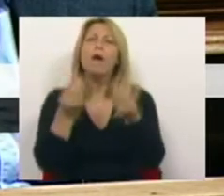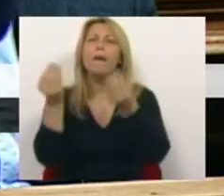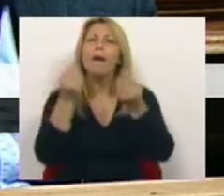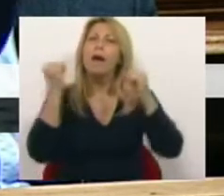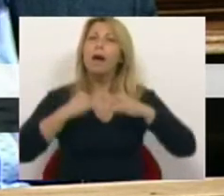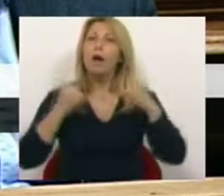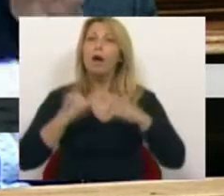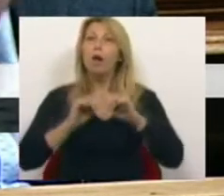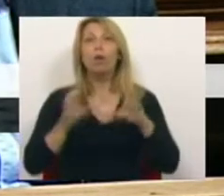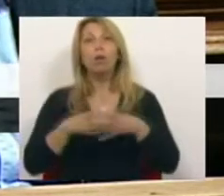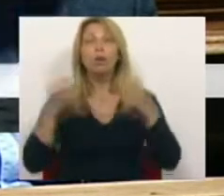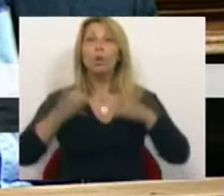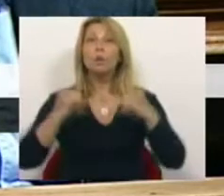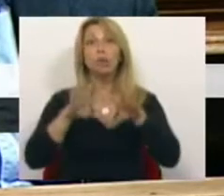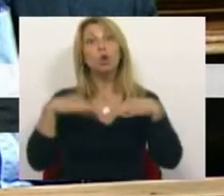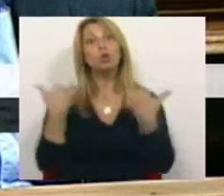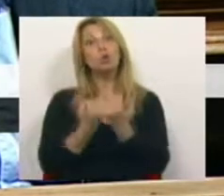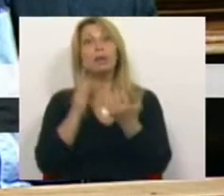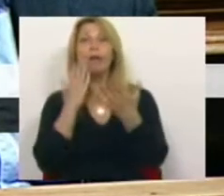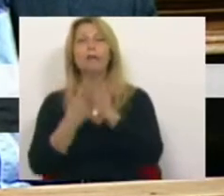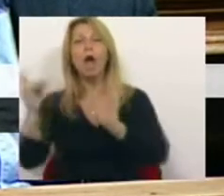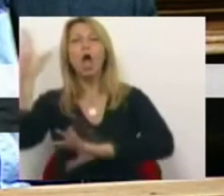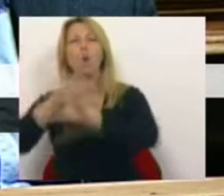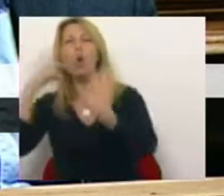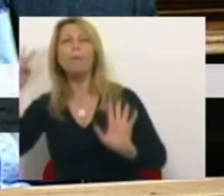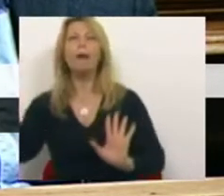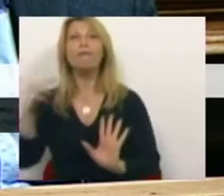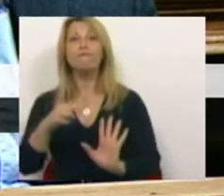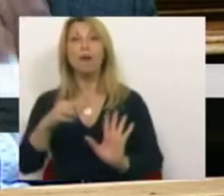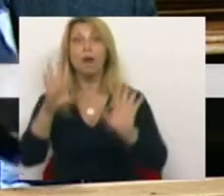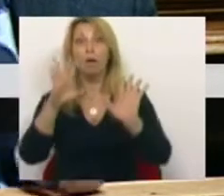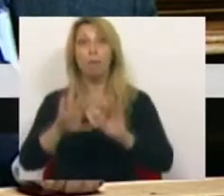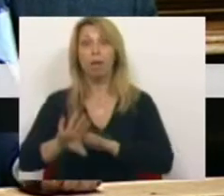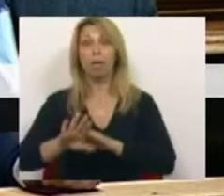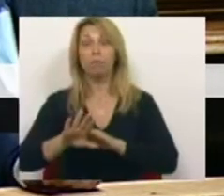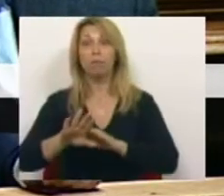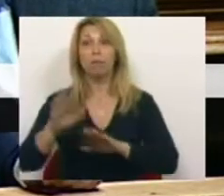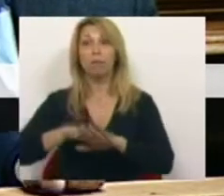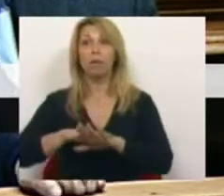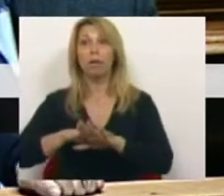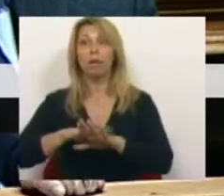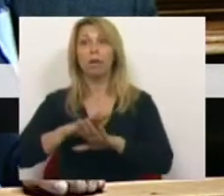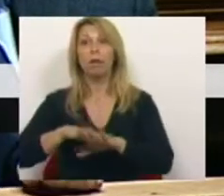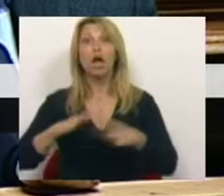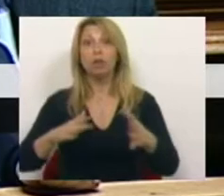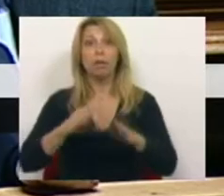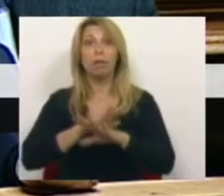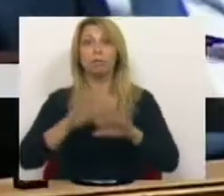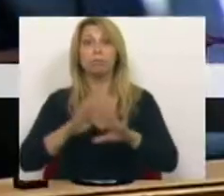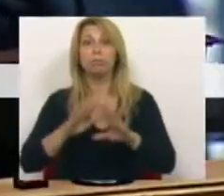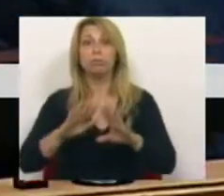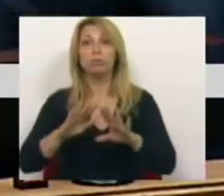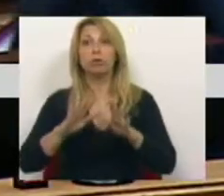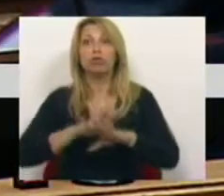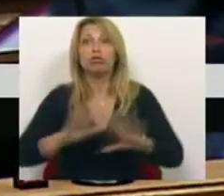de concertação social para a Europa ver, mas a direita já lhe boicotou esse caminho. E, portanto, a pergunta é se não está na altura de abandonar